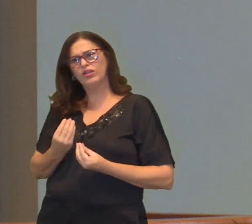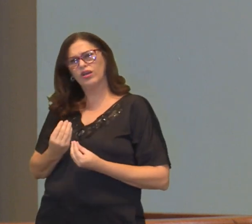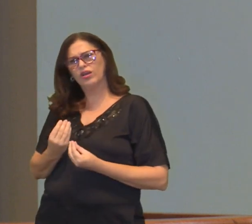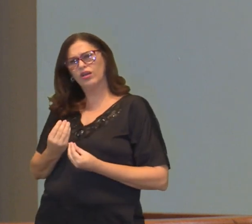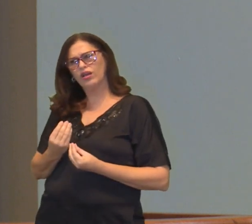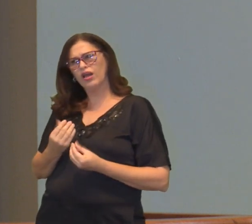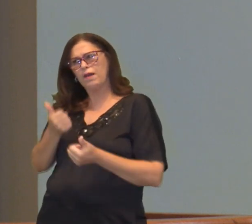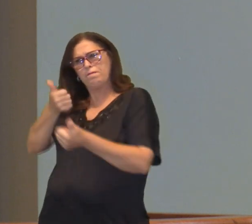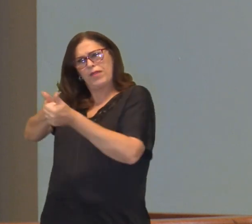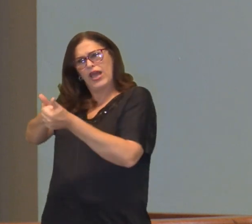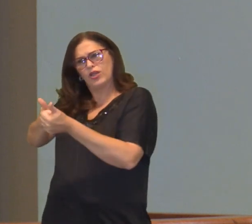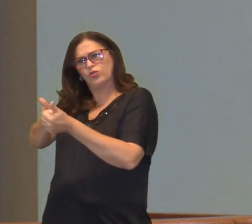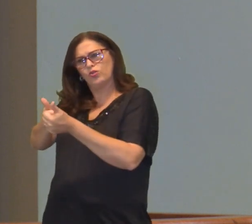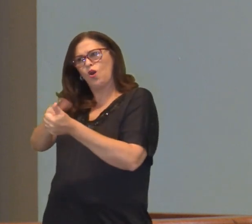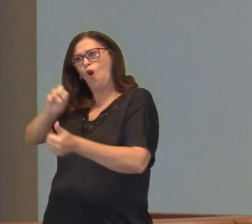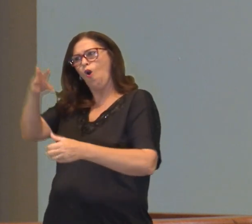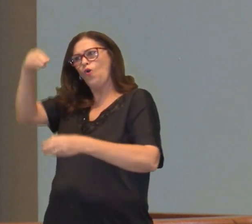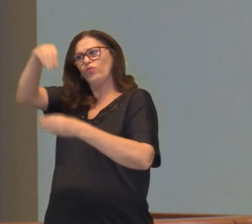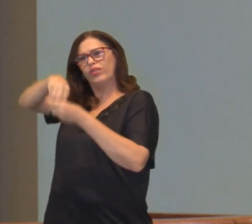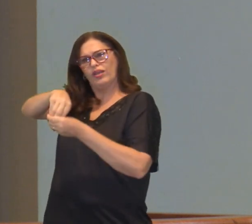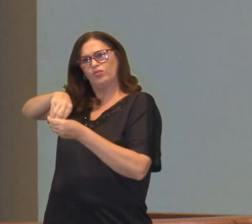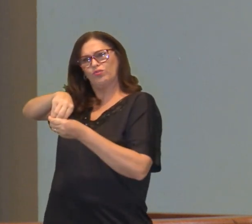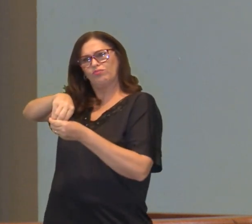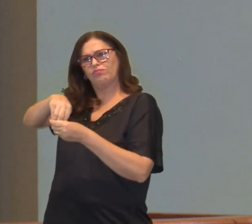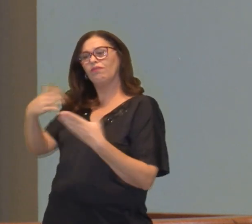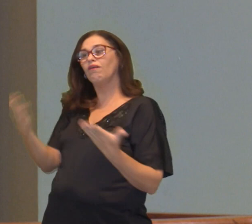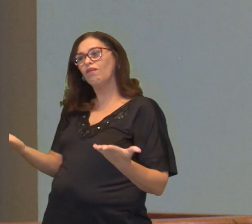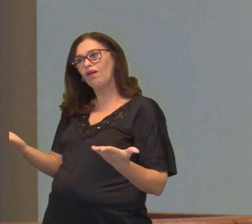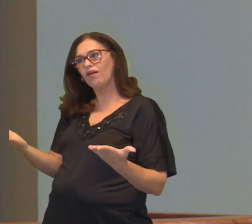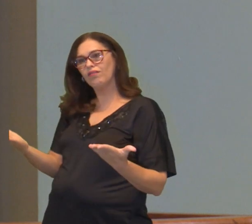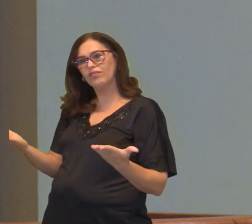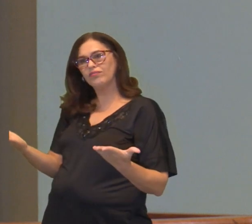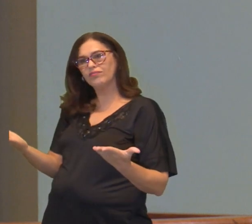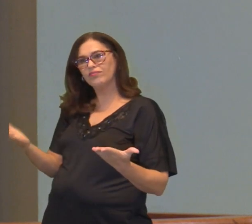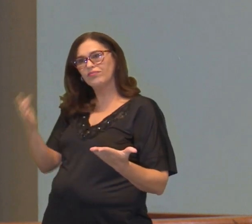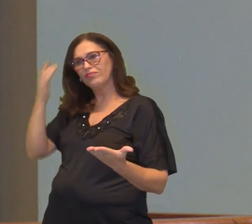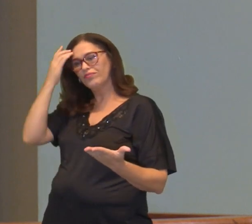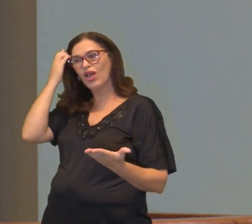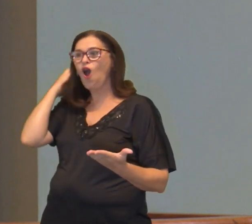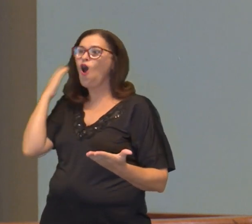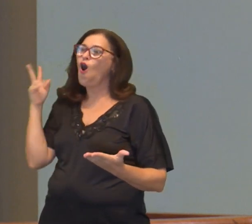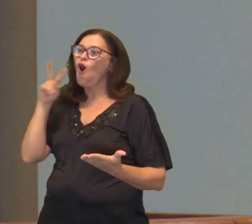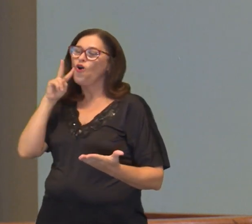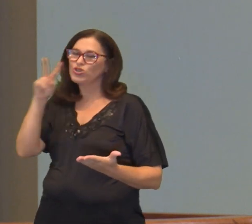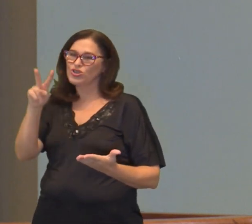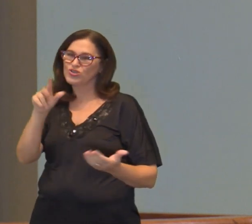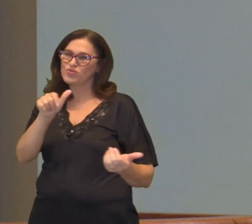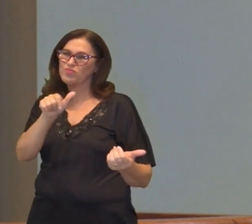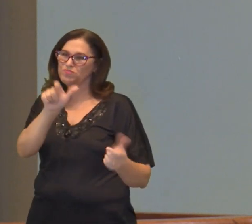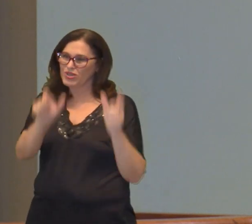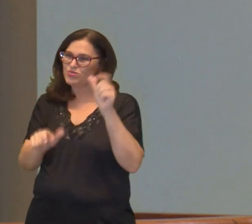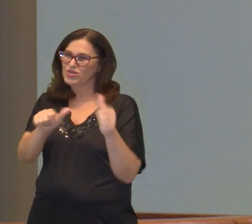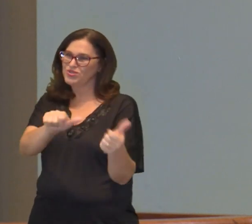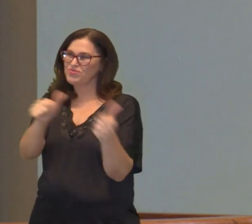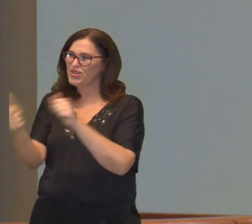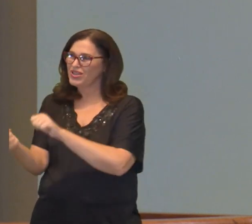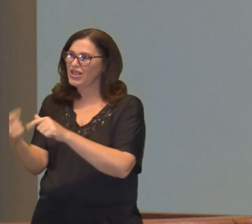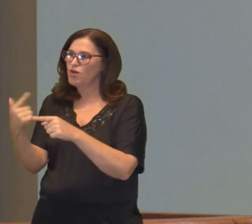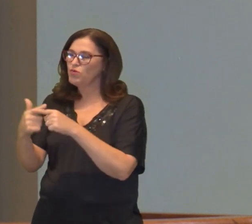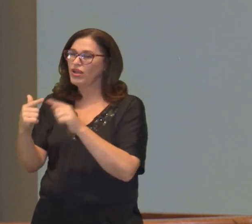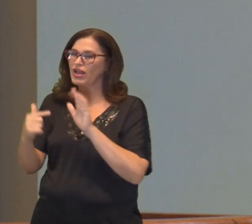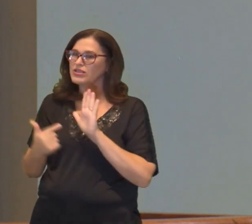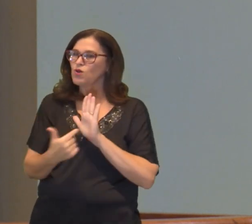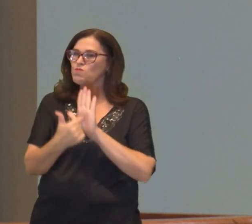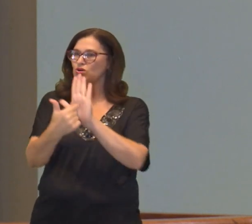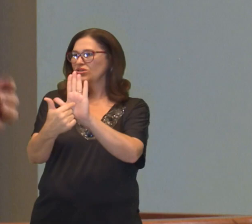Qual a sua posição? Hoje nós vamos ver o testemunho de pessoas que serão batizadas. Elas estão